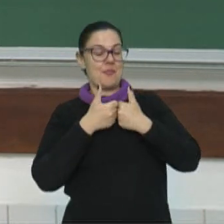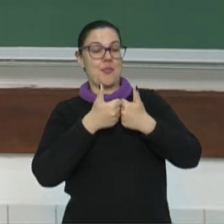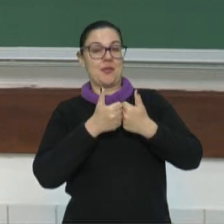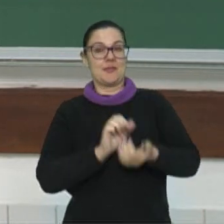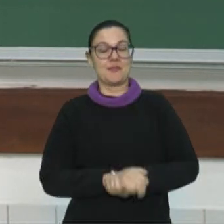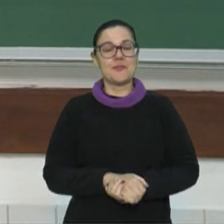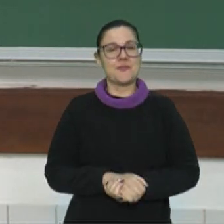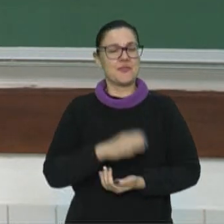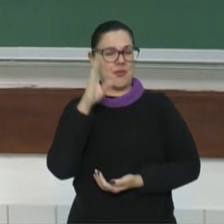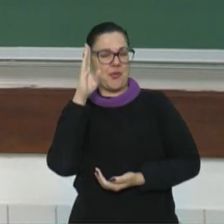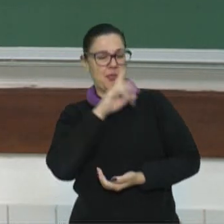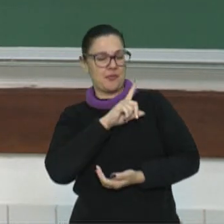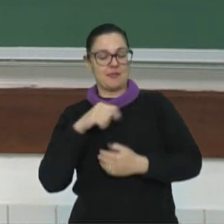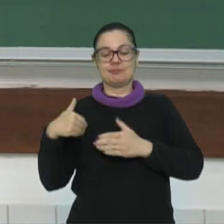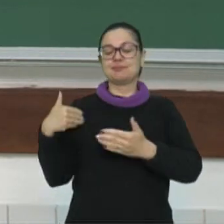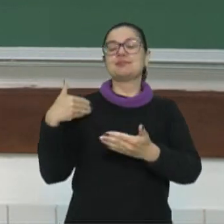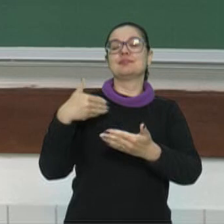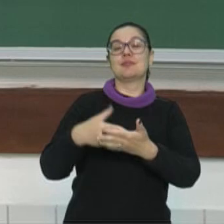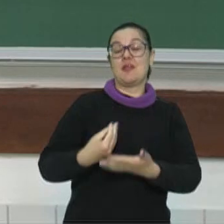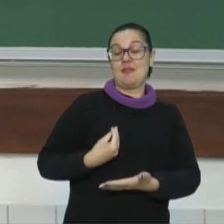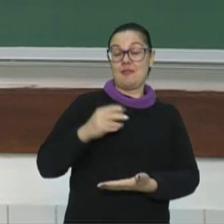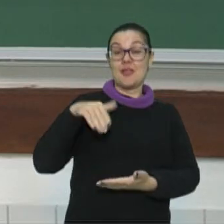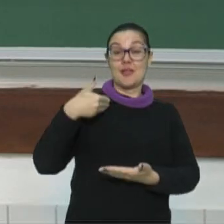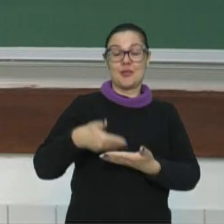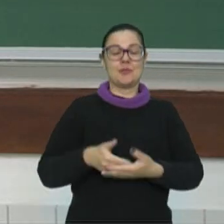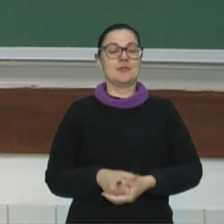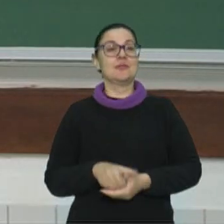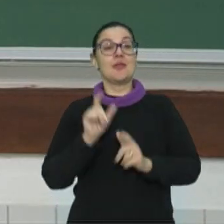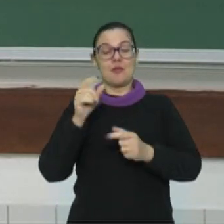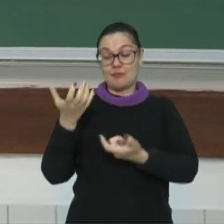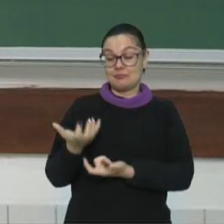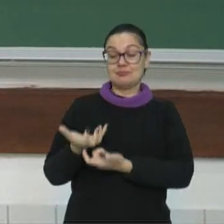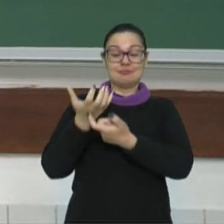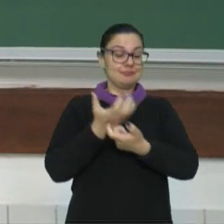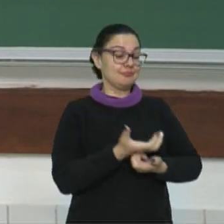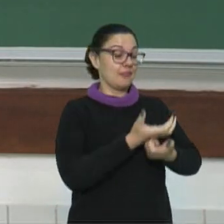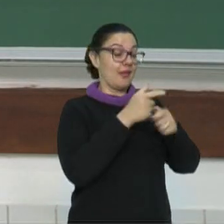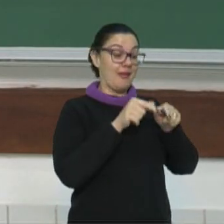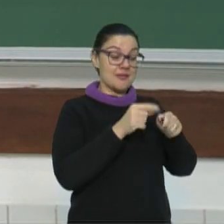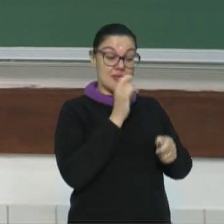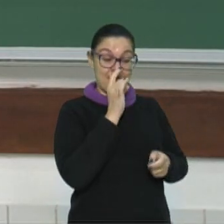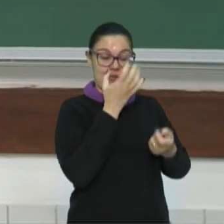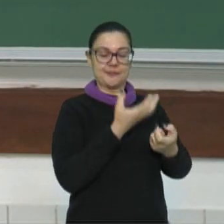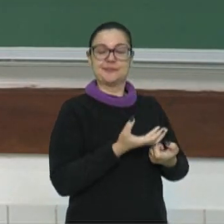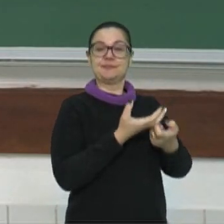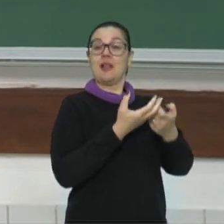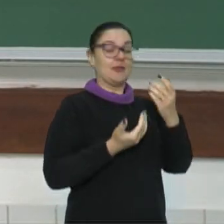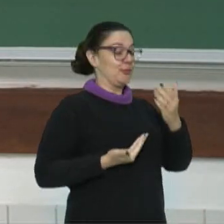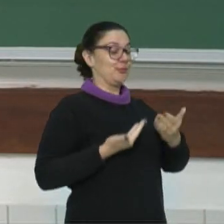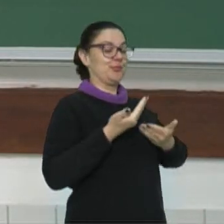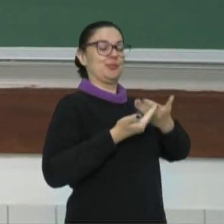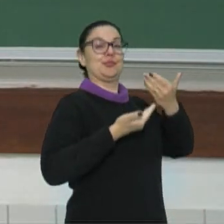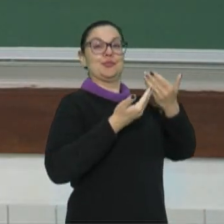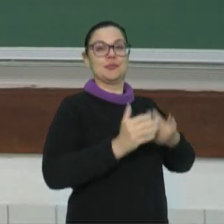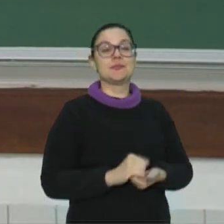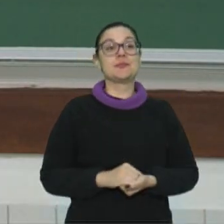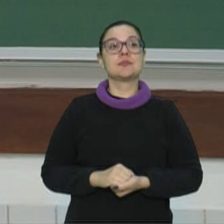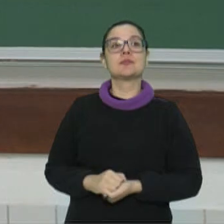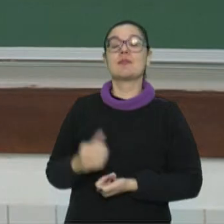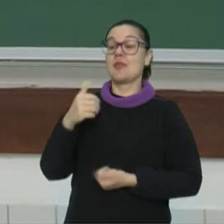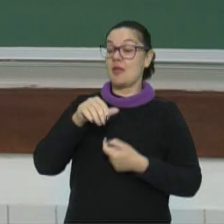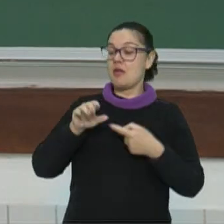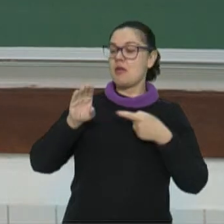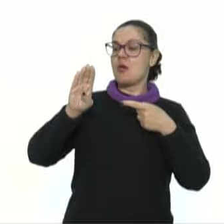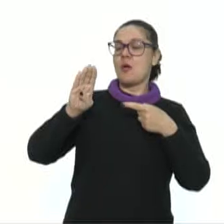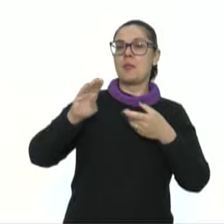pra gente, pode carregar pela vida toda, né? Como a plantinha que não cresceu, não se desenvolveu. E a B?